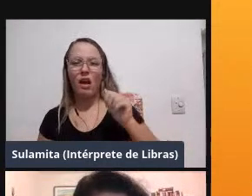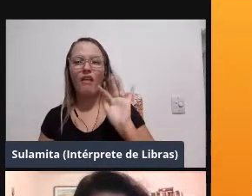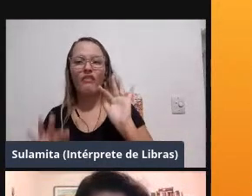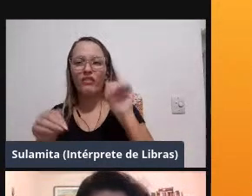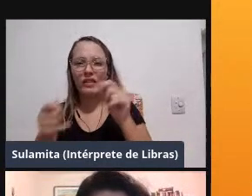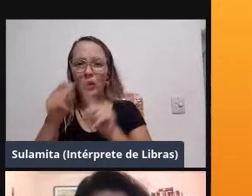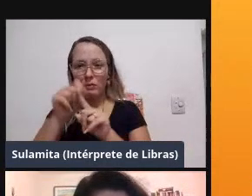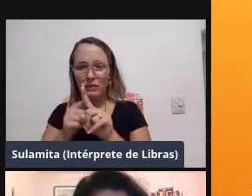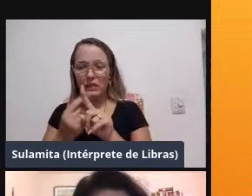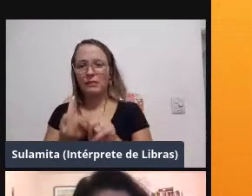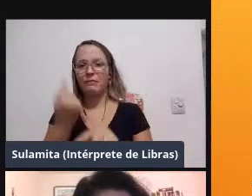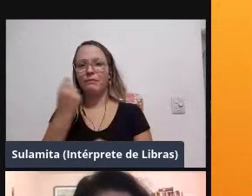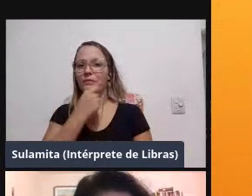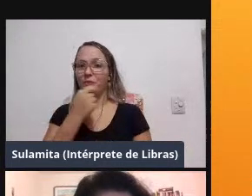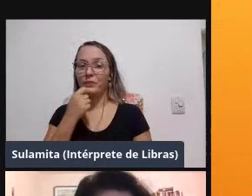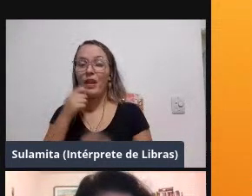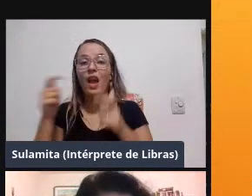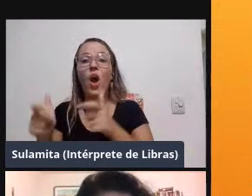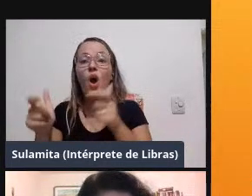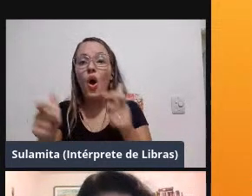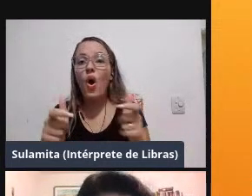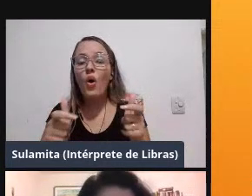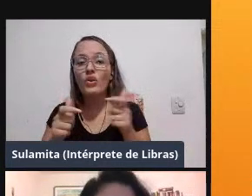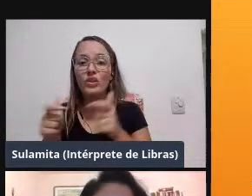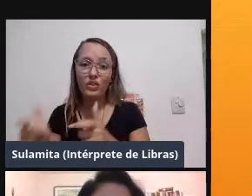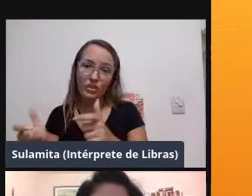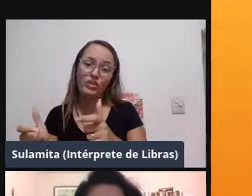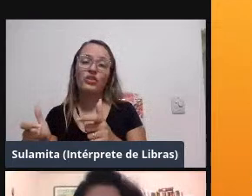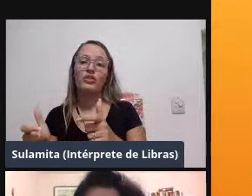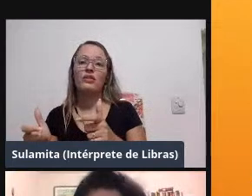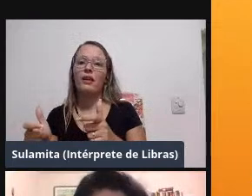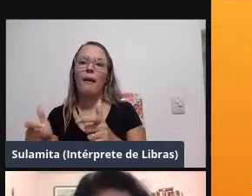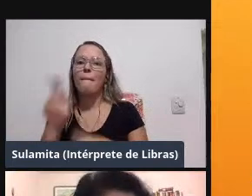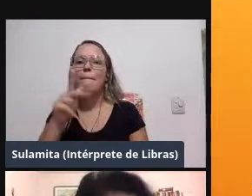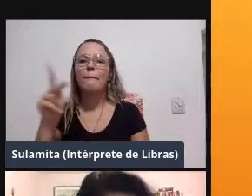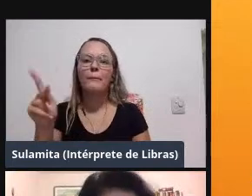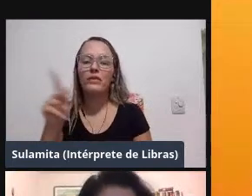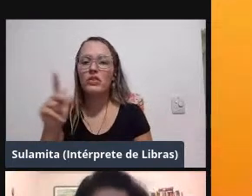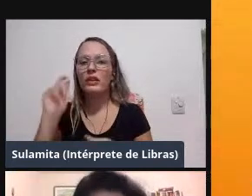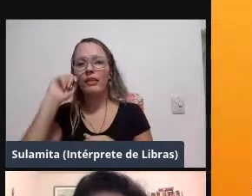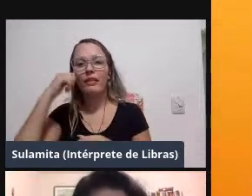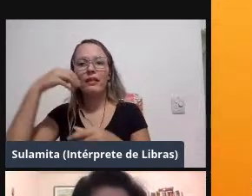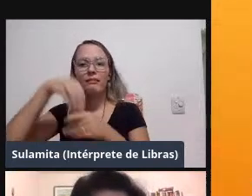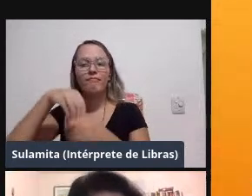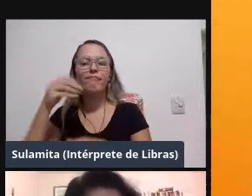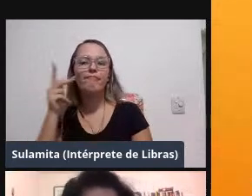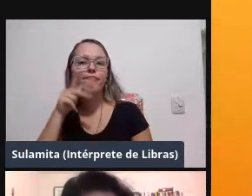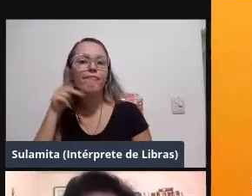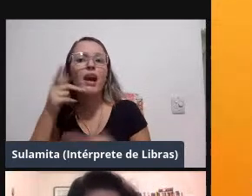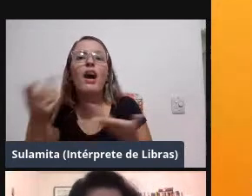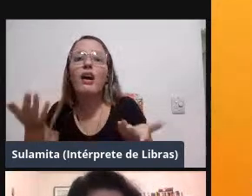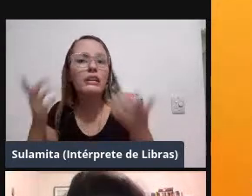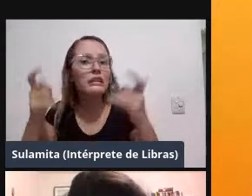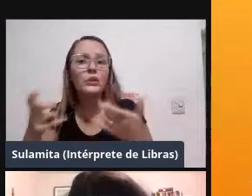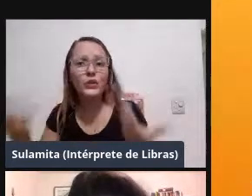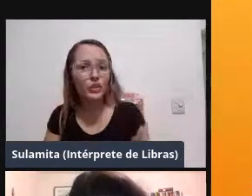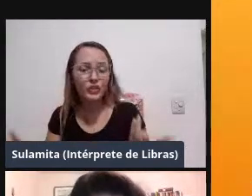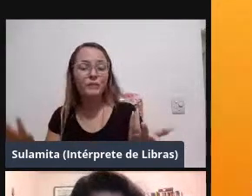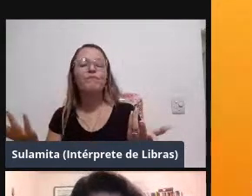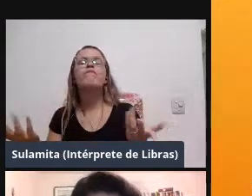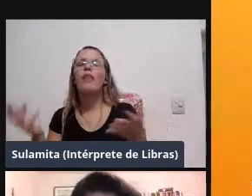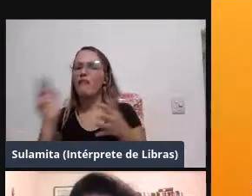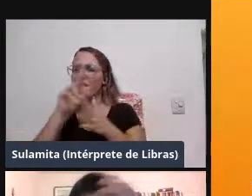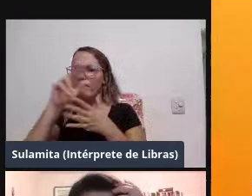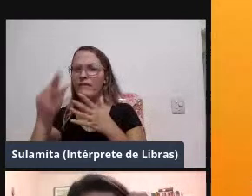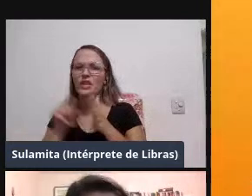é onde estão as professoras negras paraibanas, do 800, porque pesquisas em várias regiões têm apontado a existência de